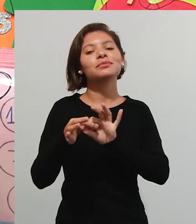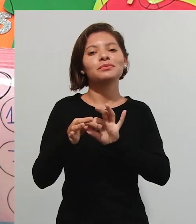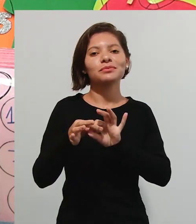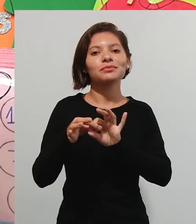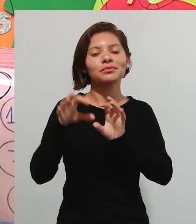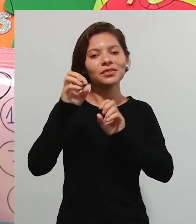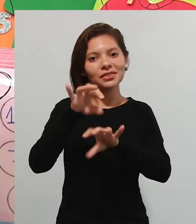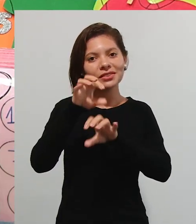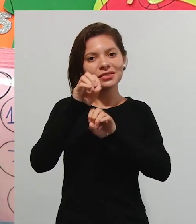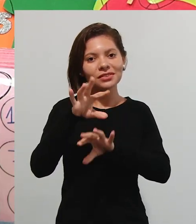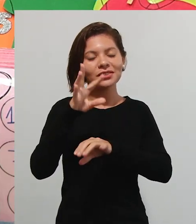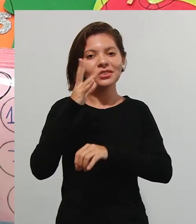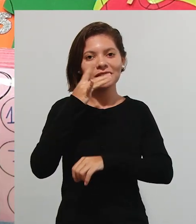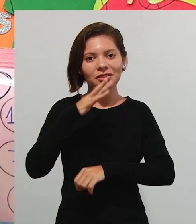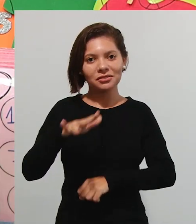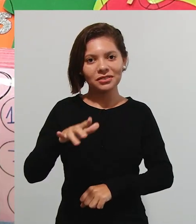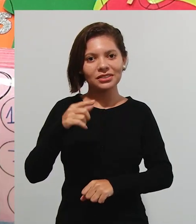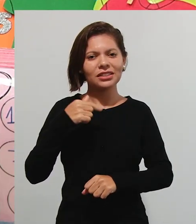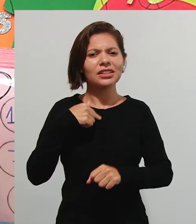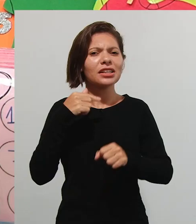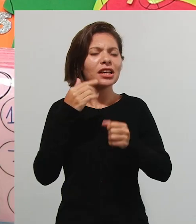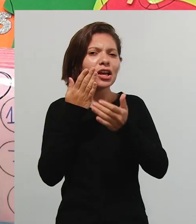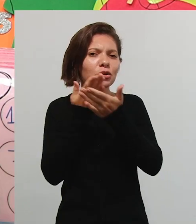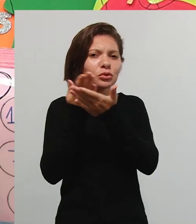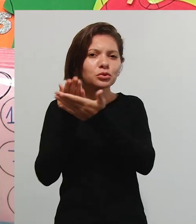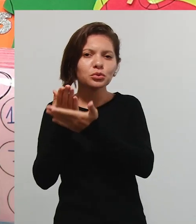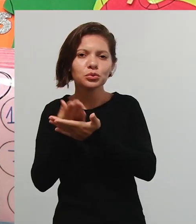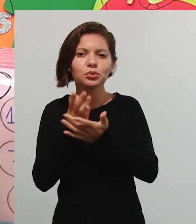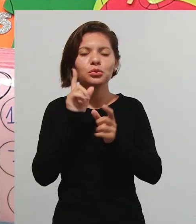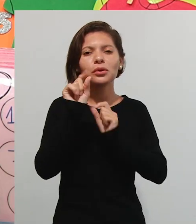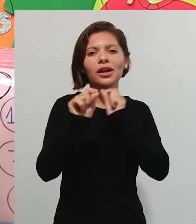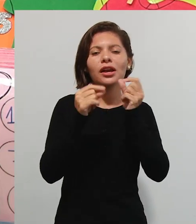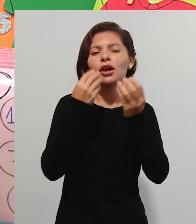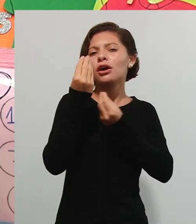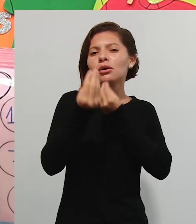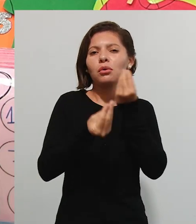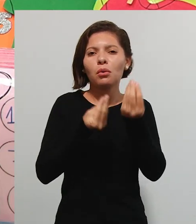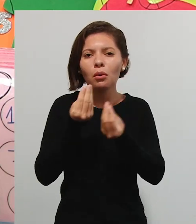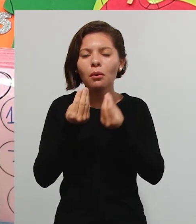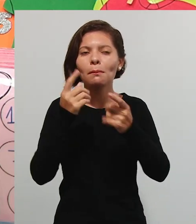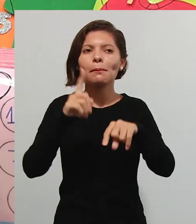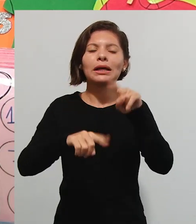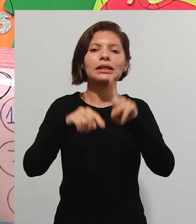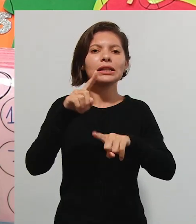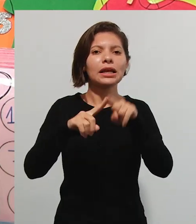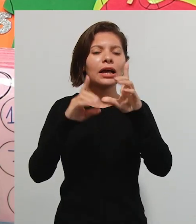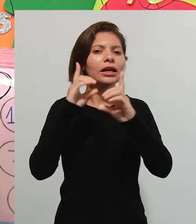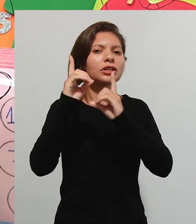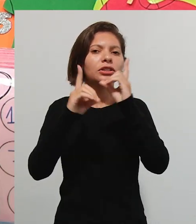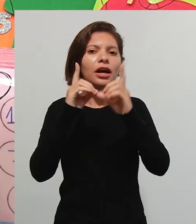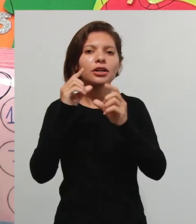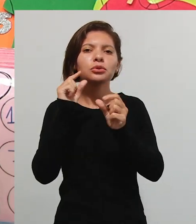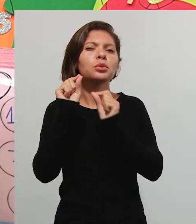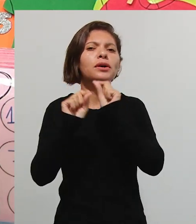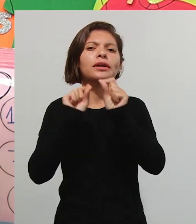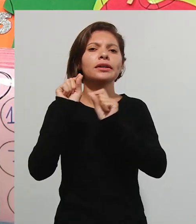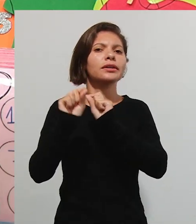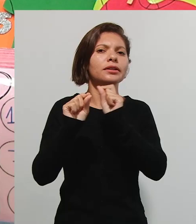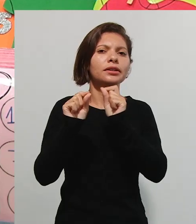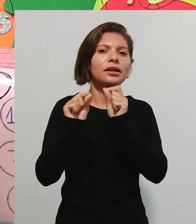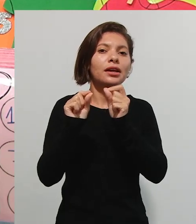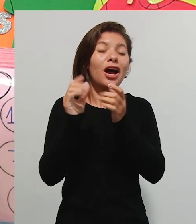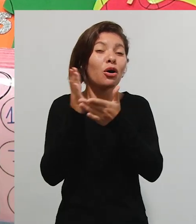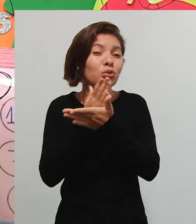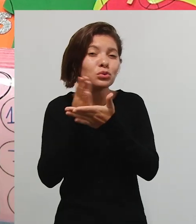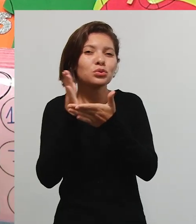Nessa trilha que é a trilha de produção de materiais didáticos. Então, como produzir, que materiais, né, alguns dos materiais,